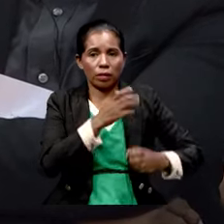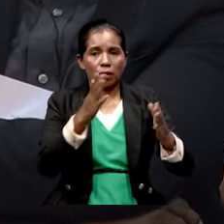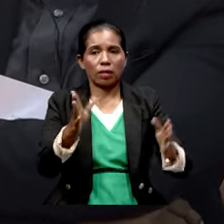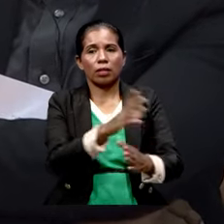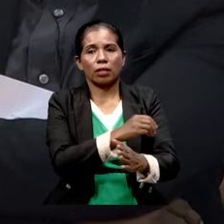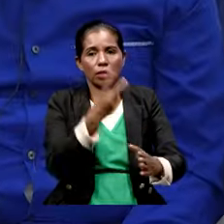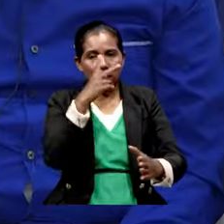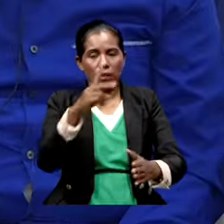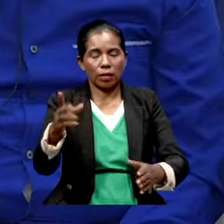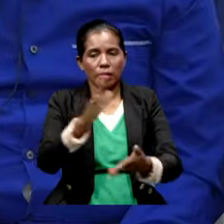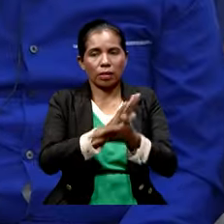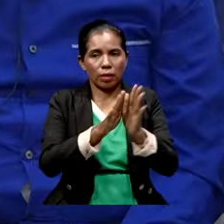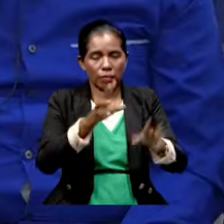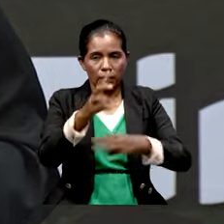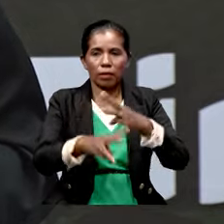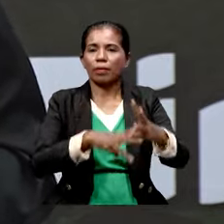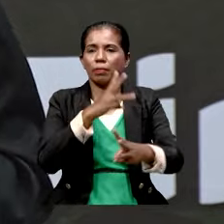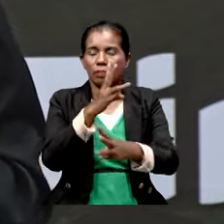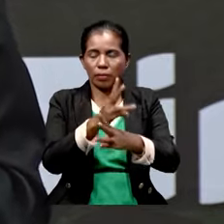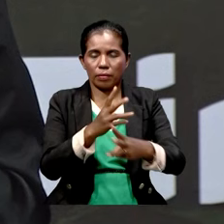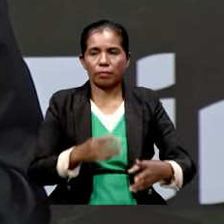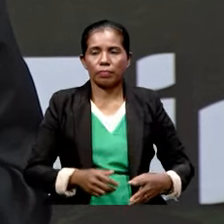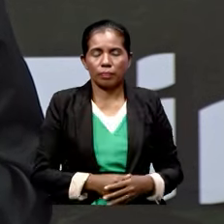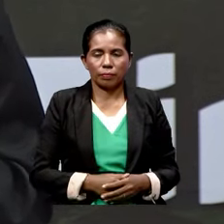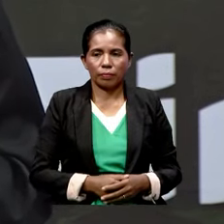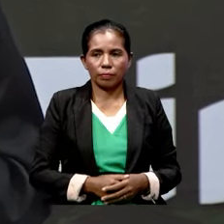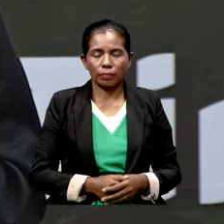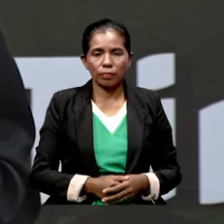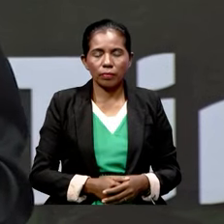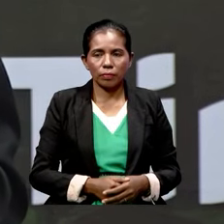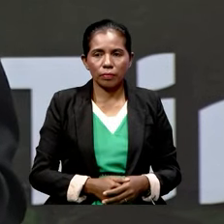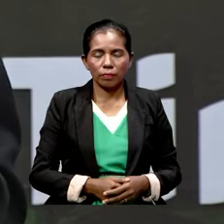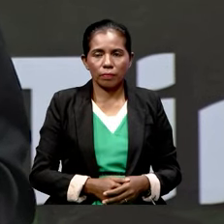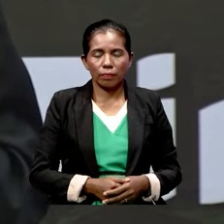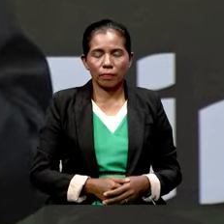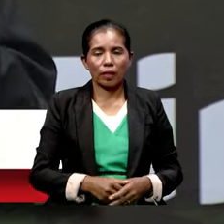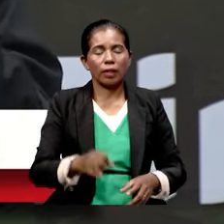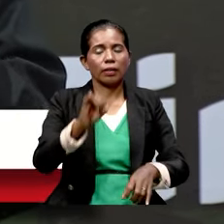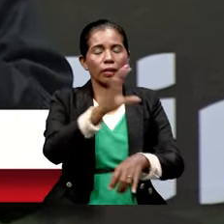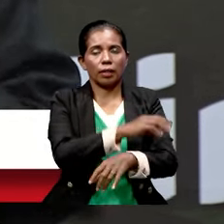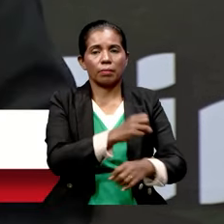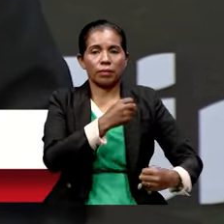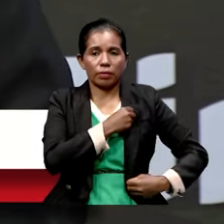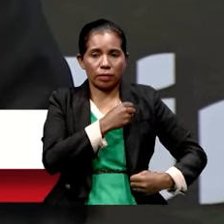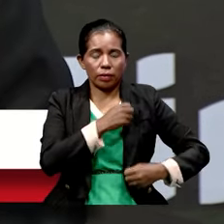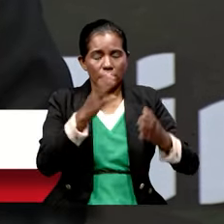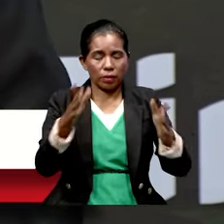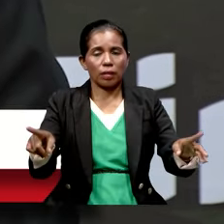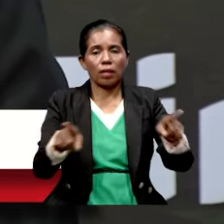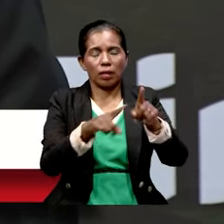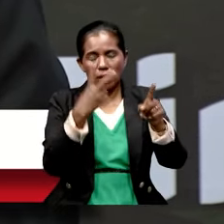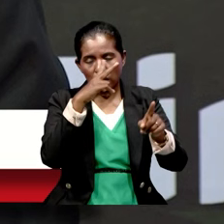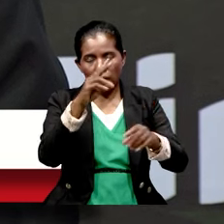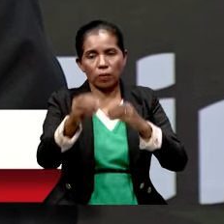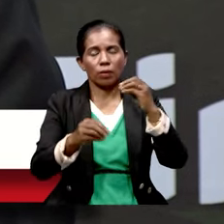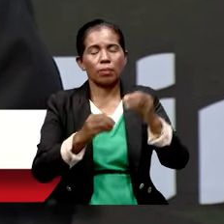manutenção dame e mundo. Interfet is a model for peacekeeping operation. Interfet anesan modelo ida ba operação manutenção dame e